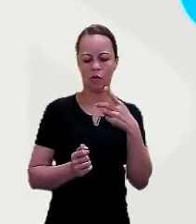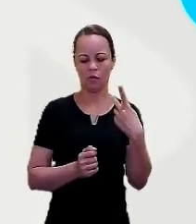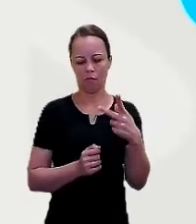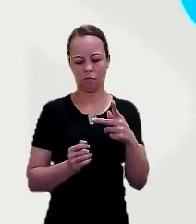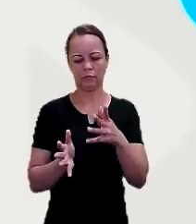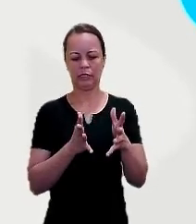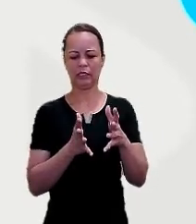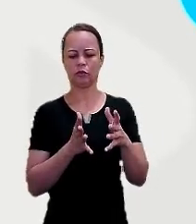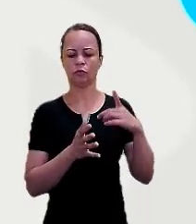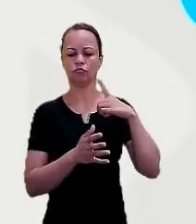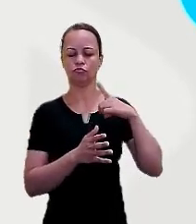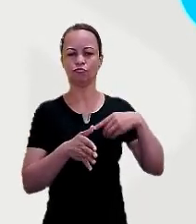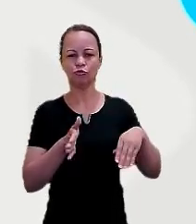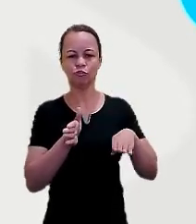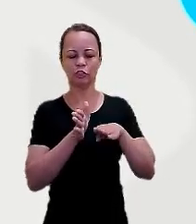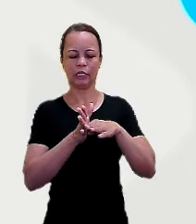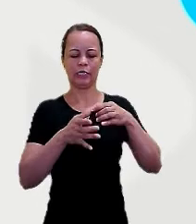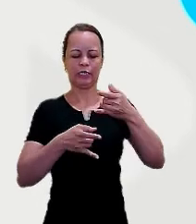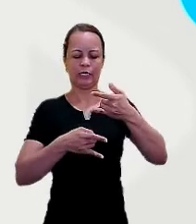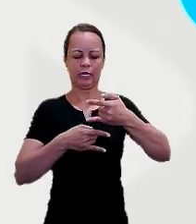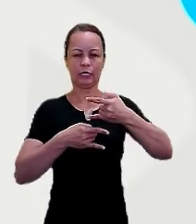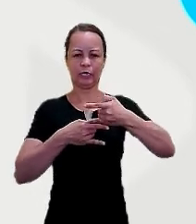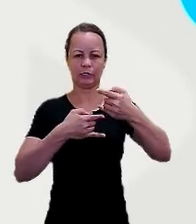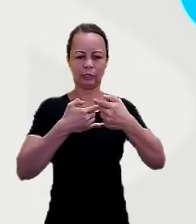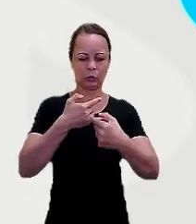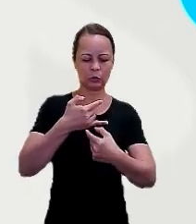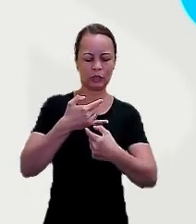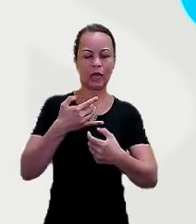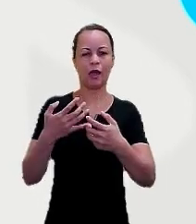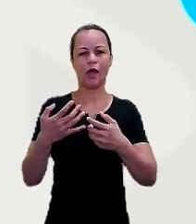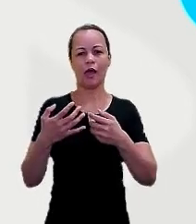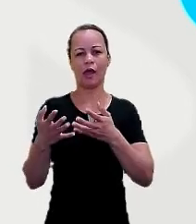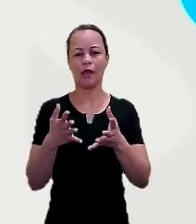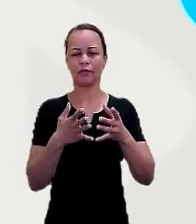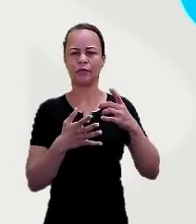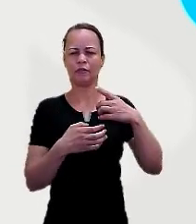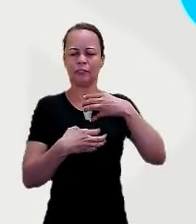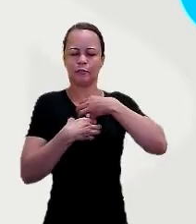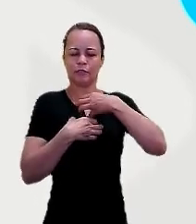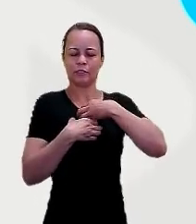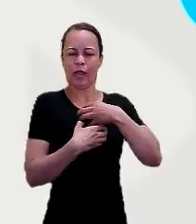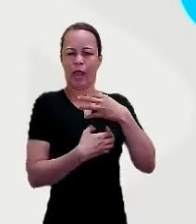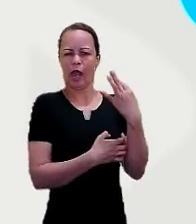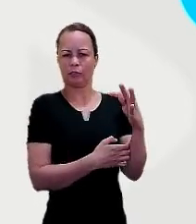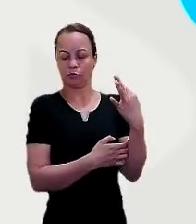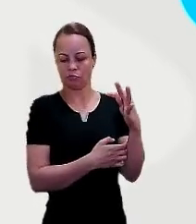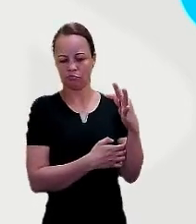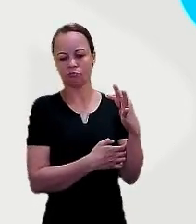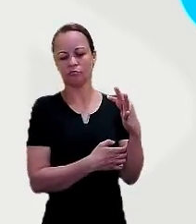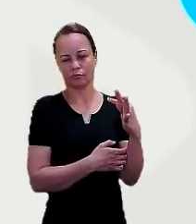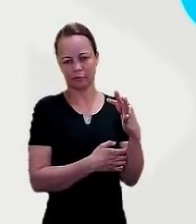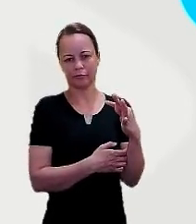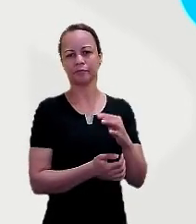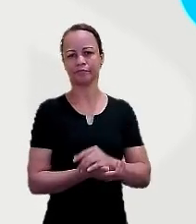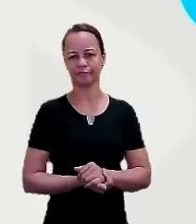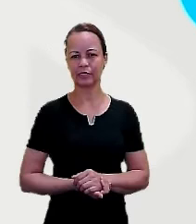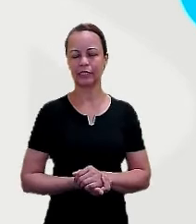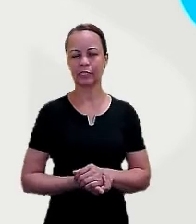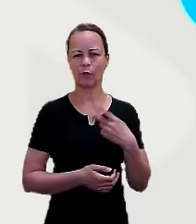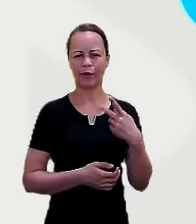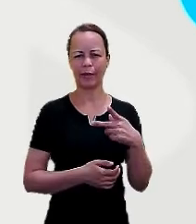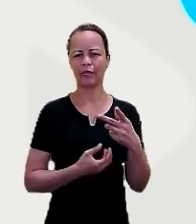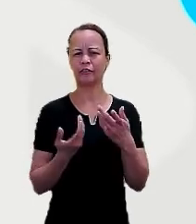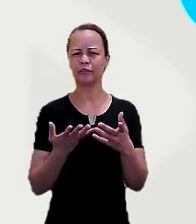região talâmica, a gente começa a ter essa sensação da dor. E daí essa sensação da dor, ela vai ser, vamos dizer assim,